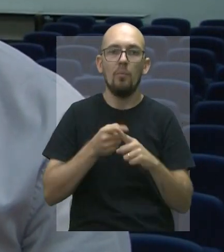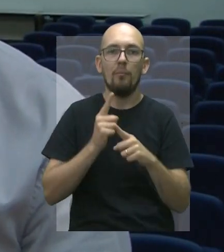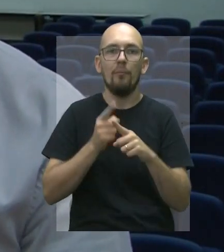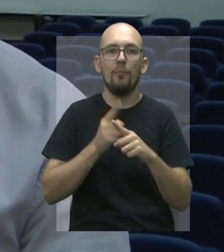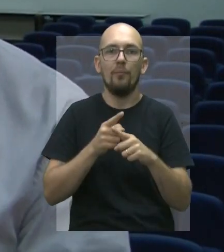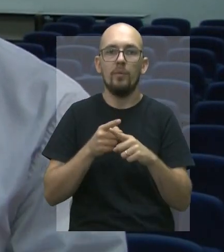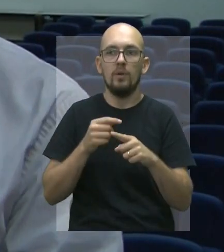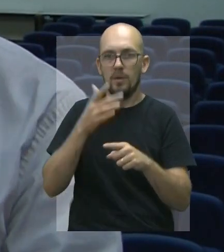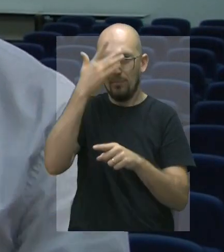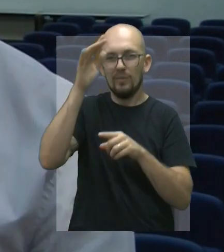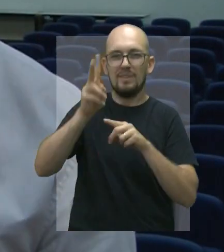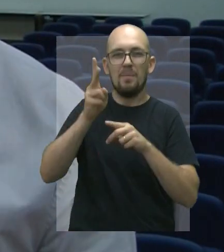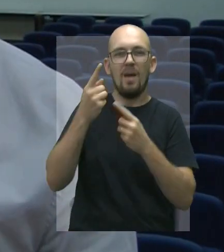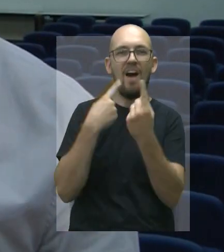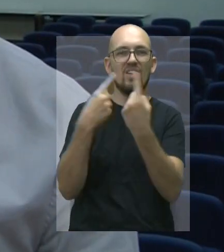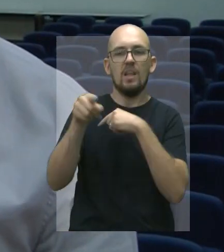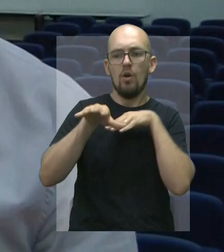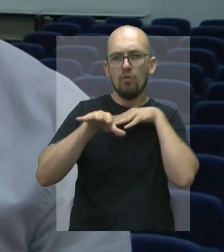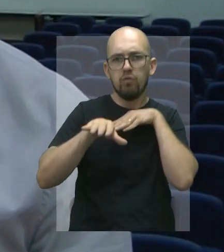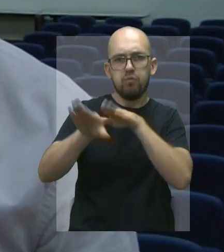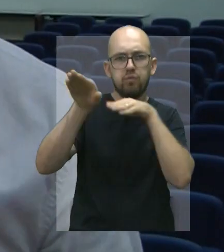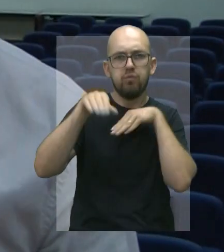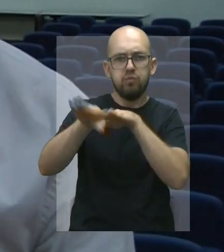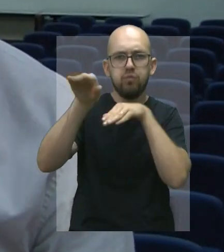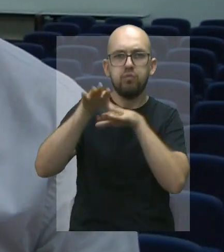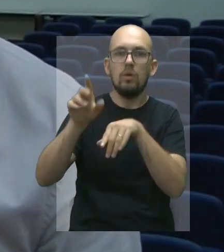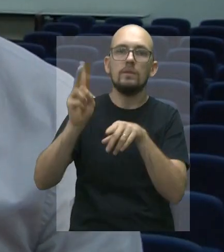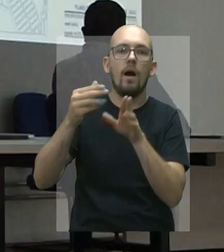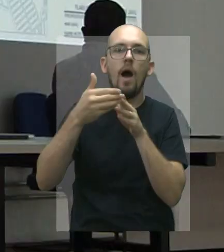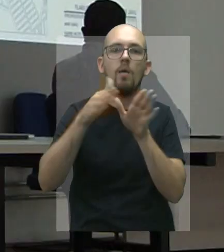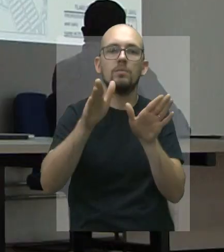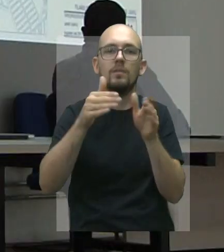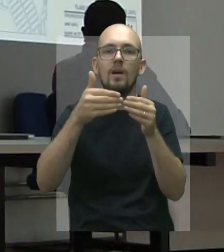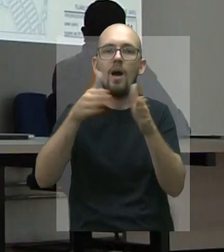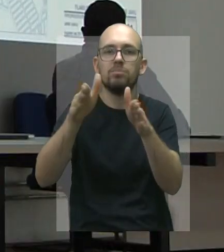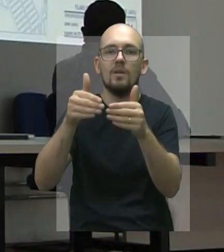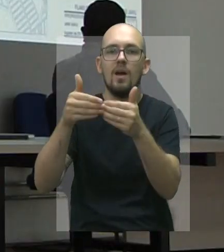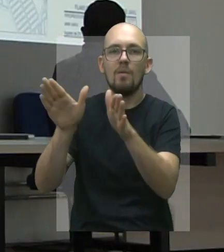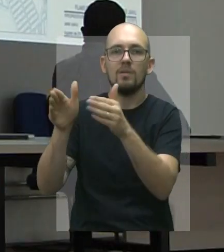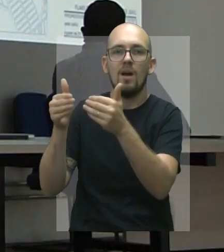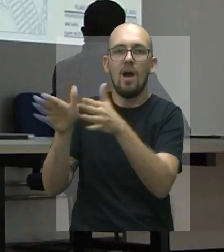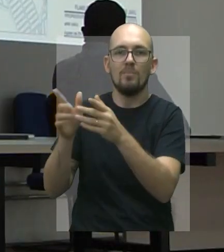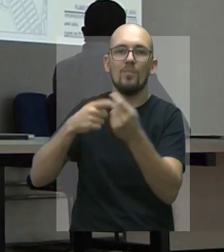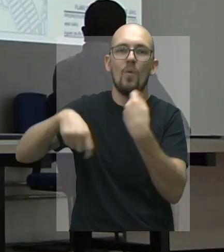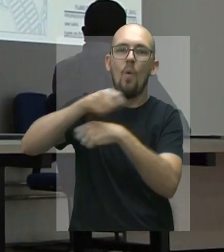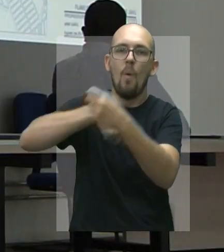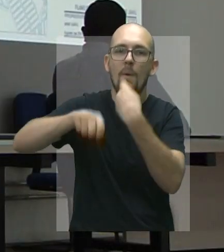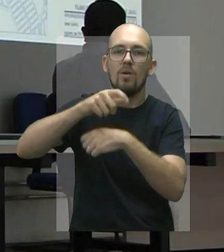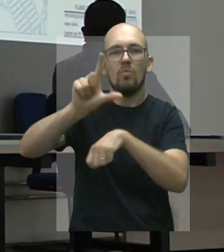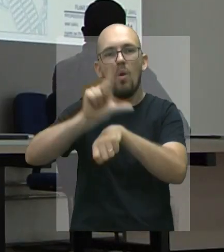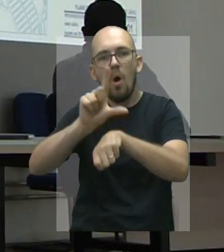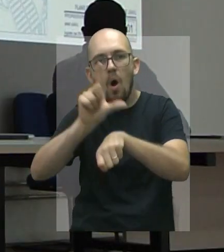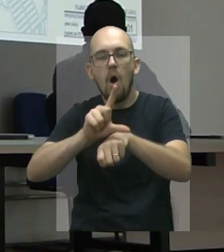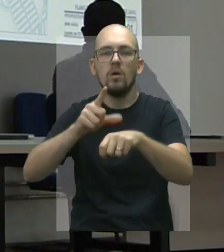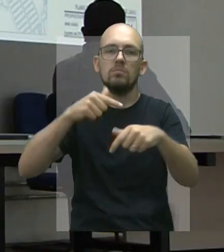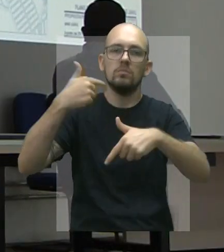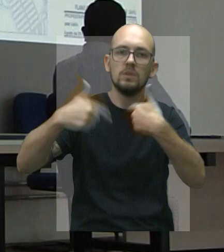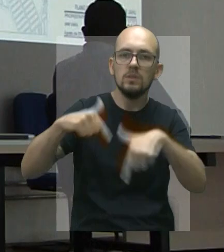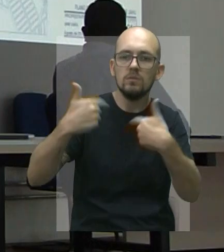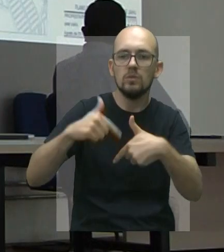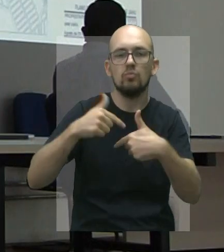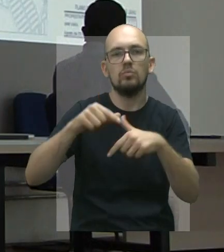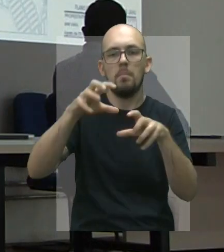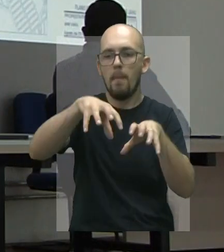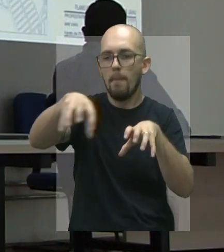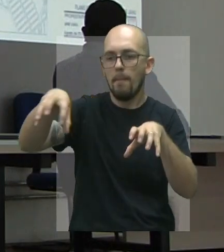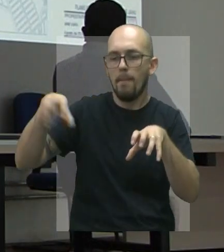a tendência é que isso atraia comércios, serviços que buscam